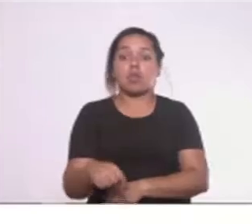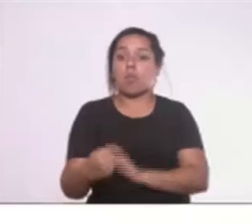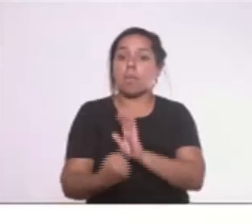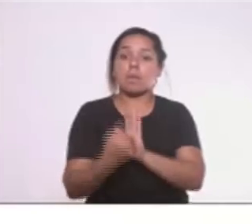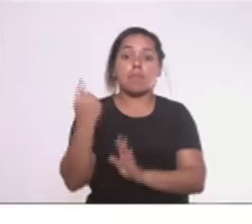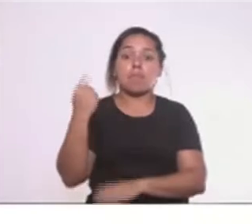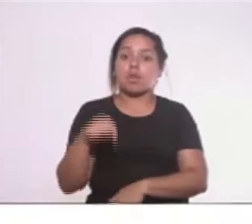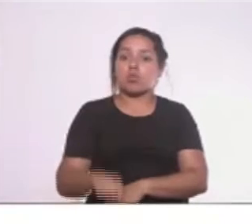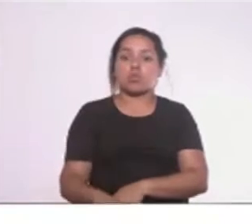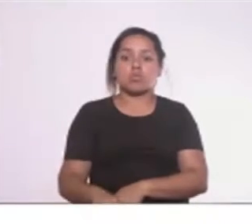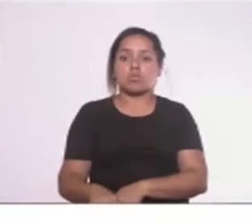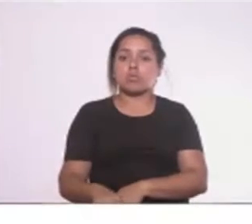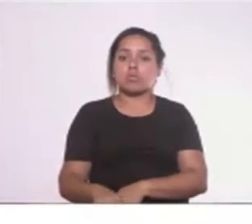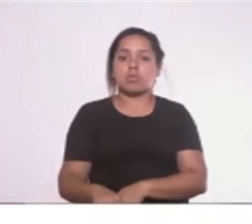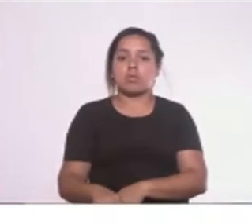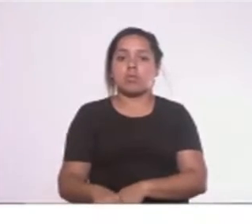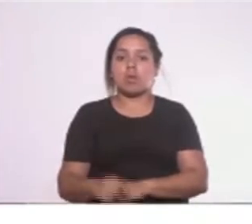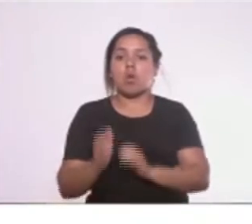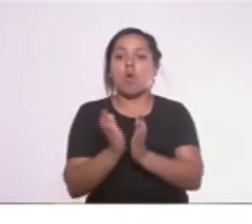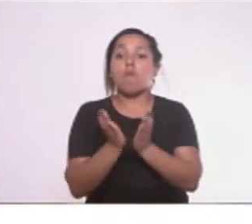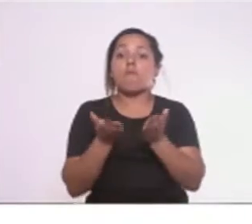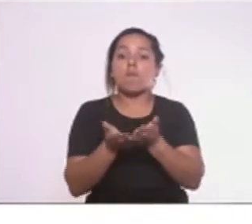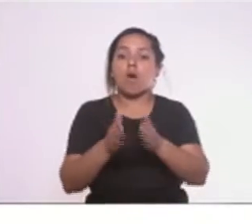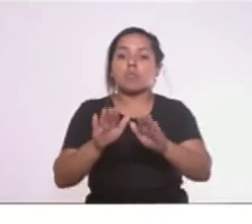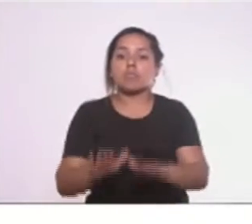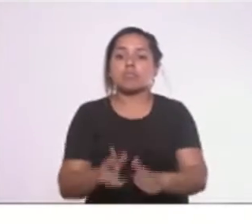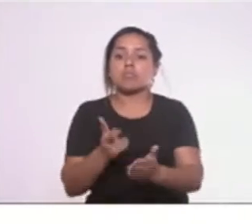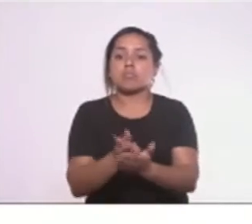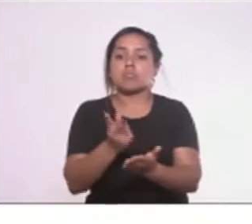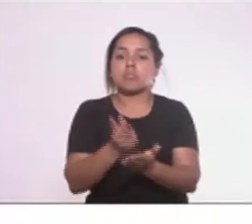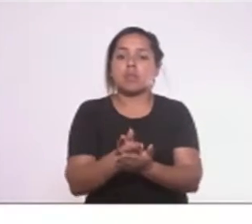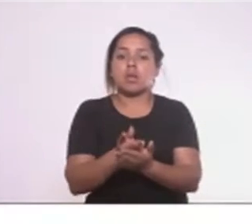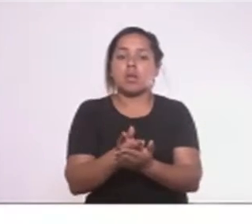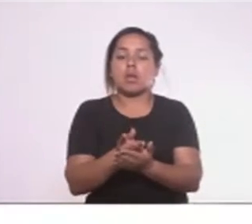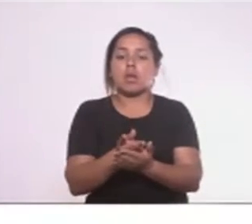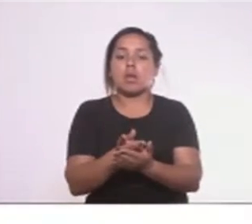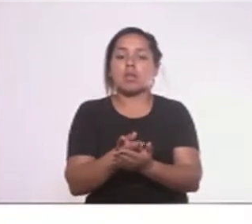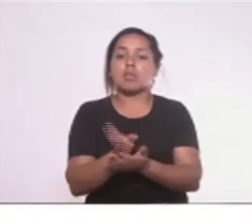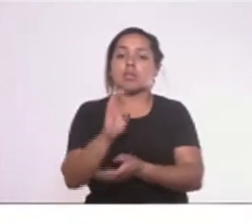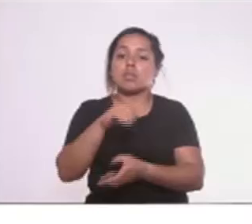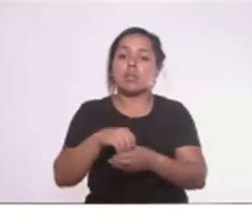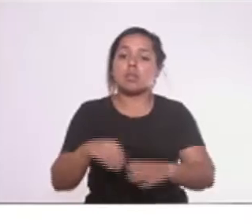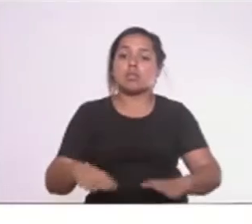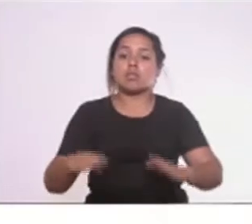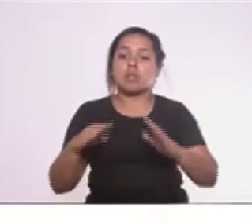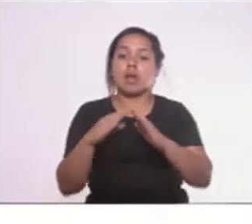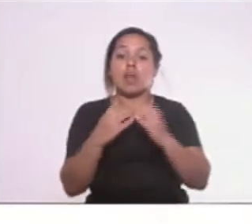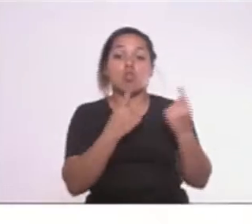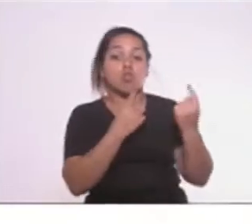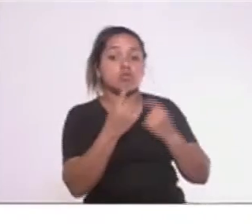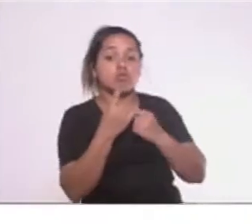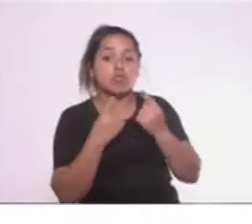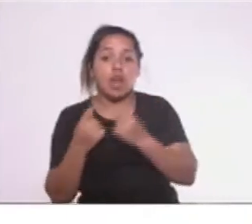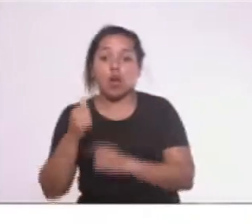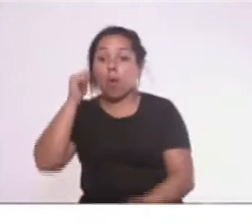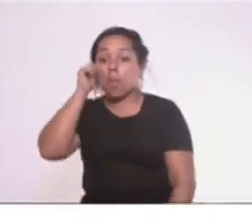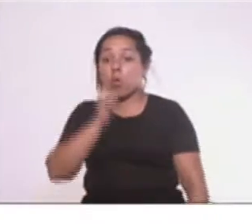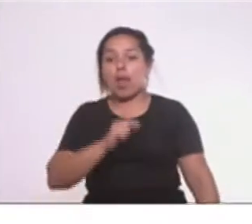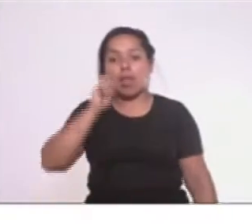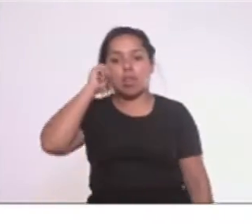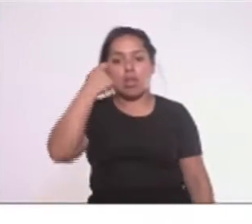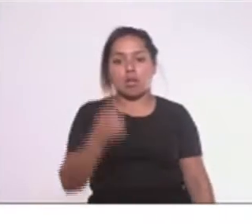que instituiu como fórum permanente, como instância permanente da casa, o Fórum Permanente de Diálogo com as Mulheres